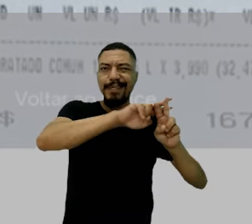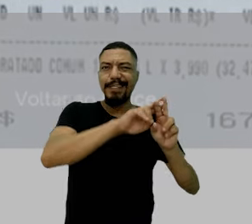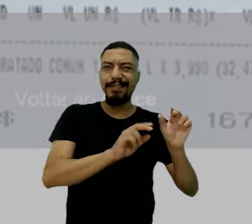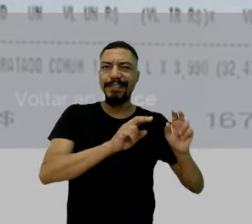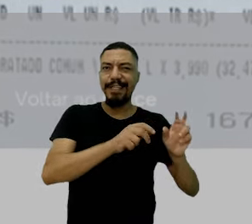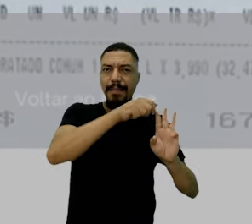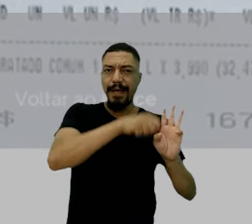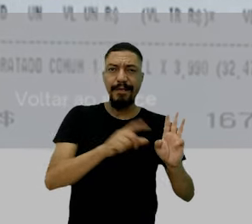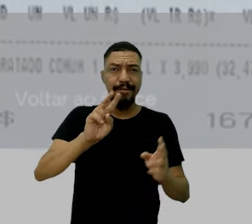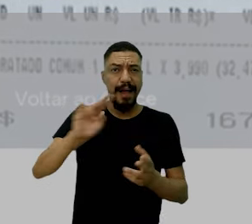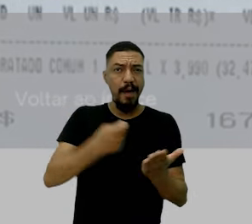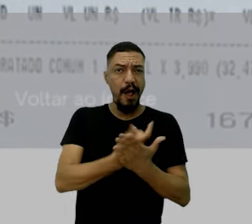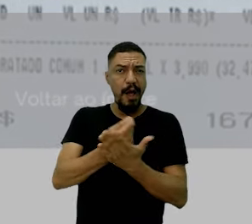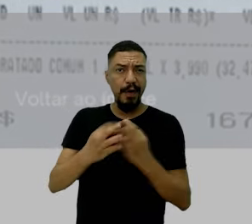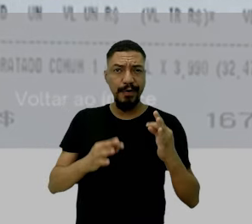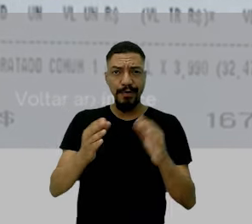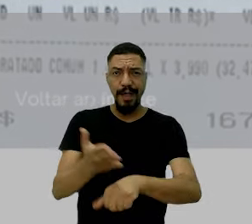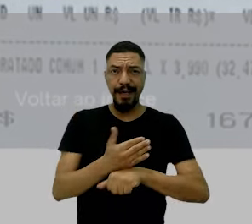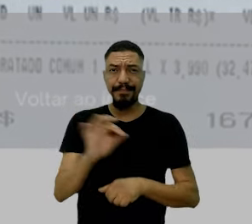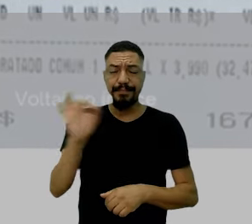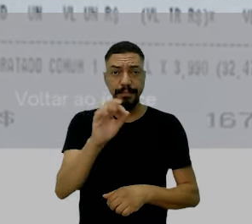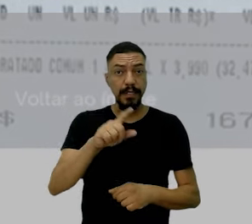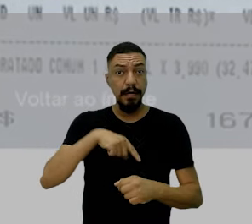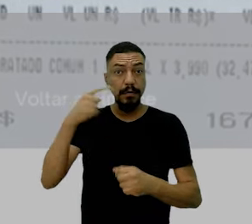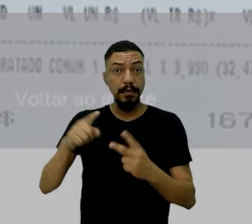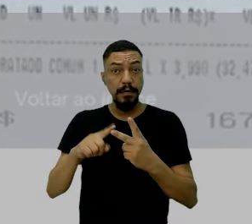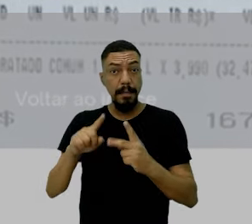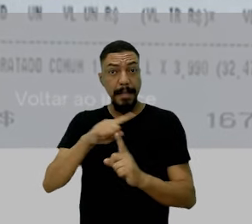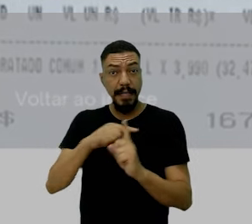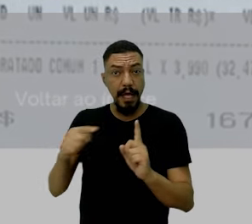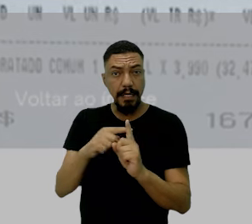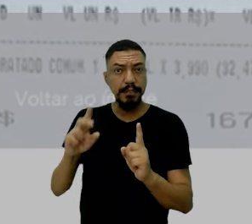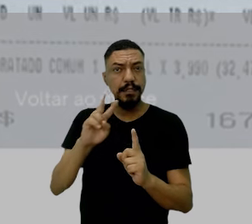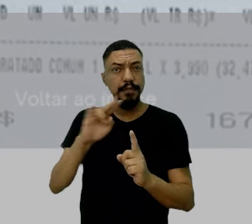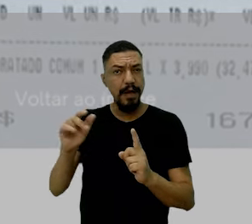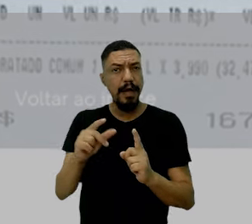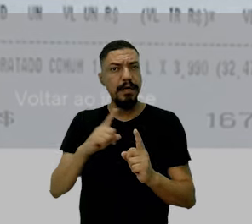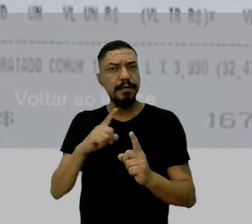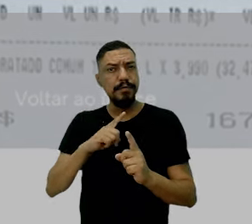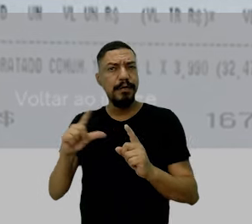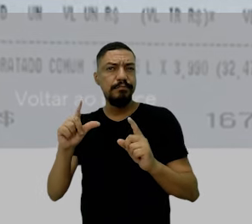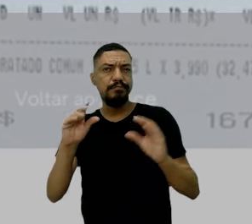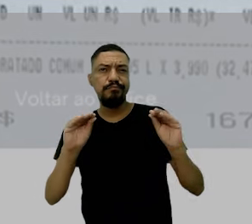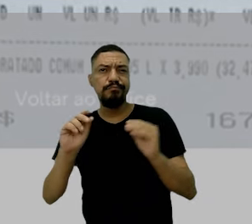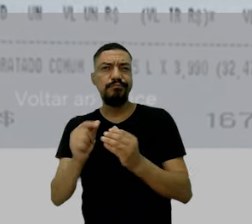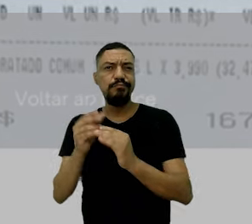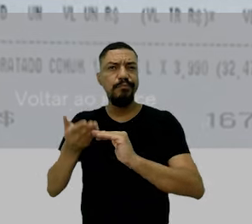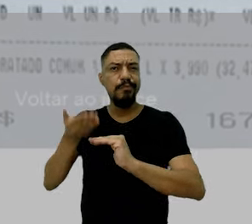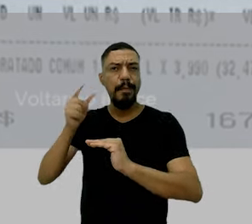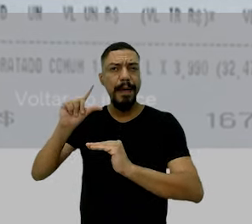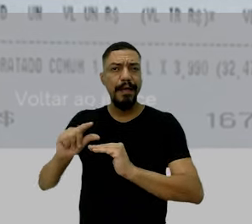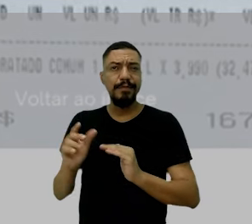meses e rende um pouquinho mais, porque você não vai gastar tudo de uma vez. E a outra metade para ser o dinheiro que rende menos,